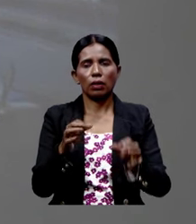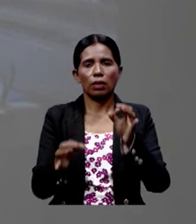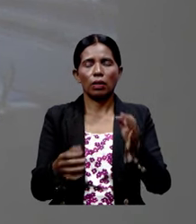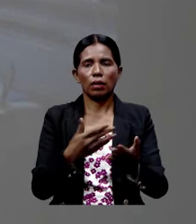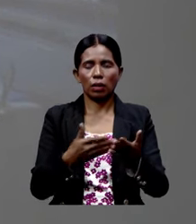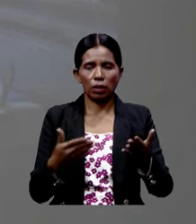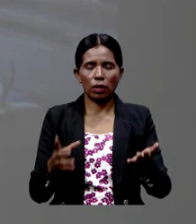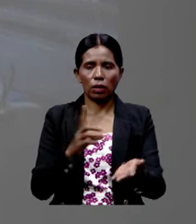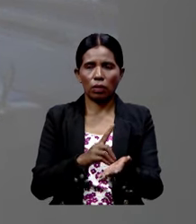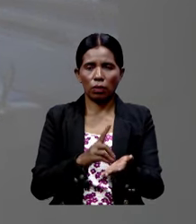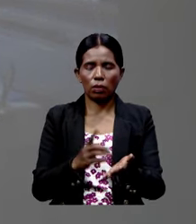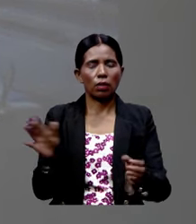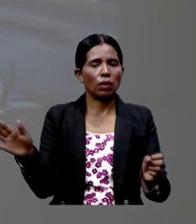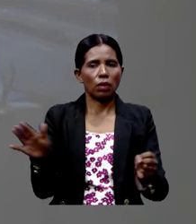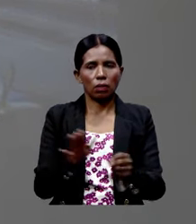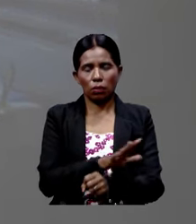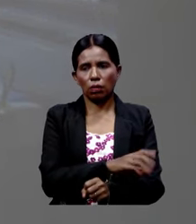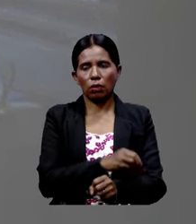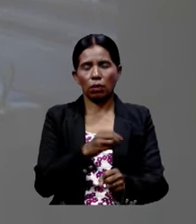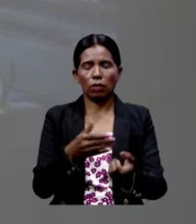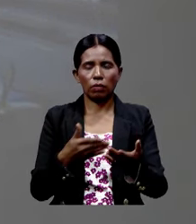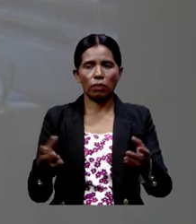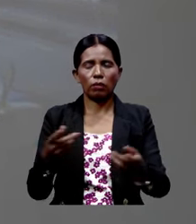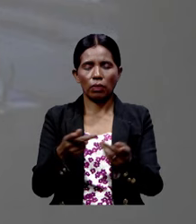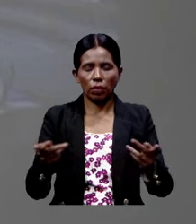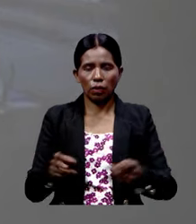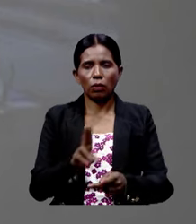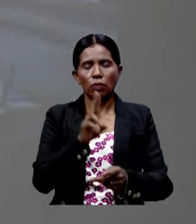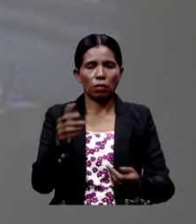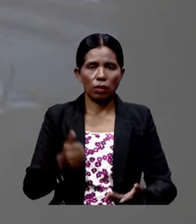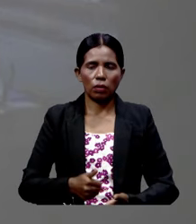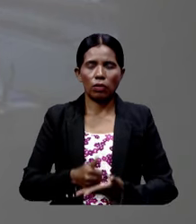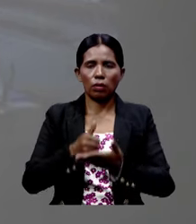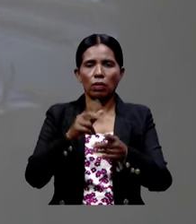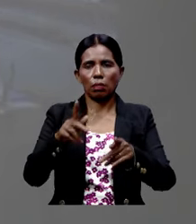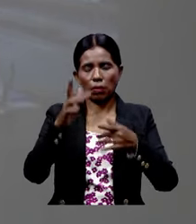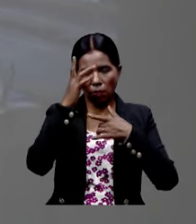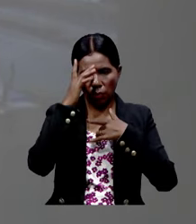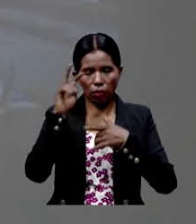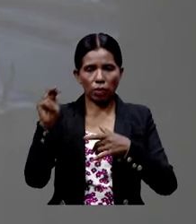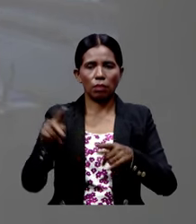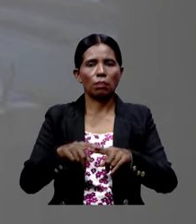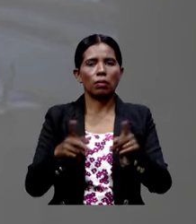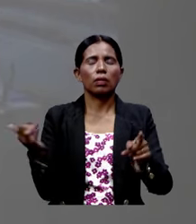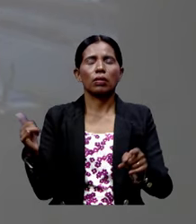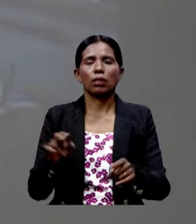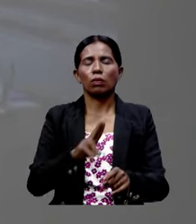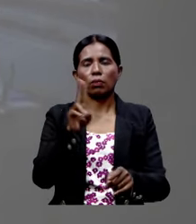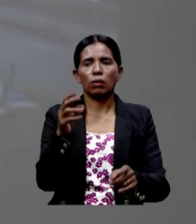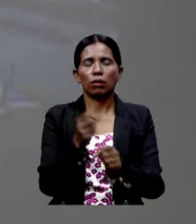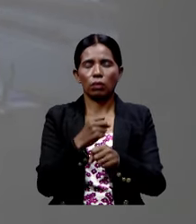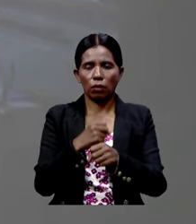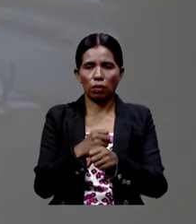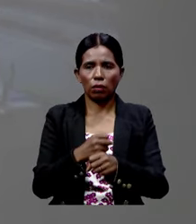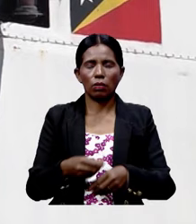iasasam medicamento na konu hela, no fatin nemos usa ba atendimento e mamoras nian, mas be sira utiliza rodi halo